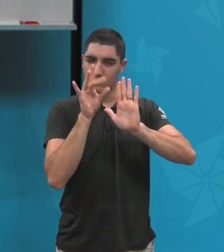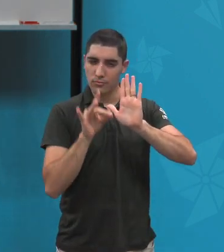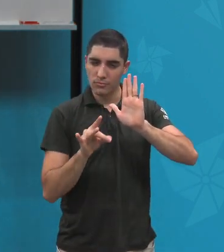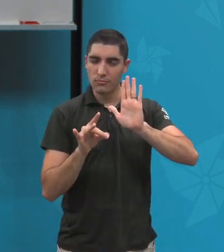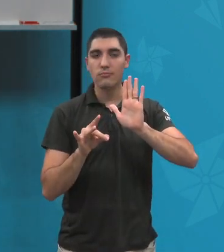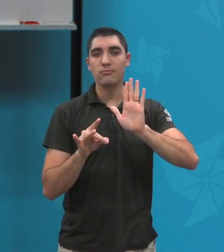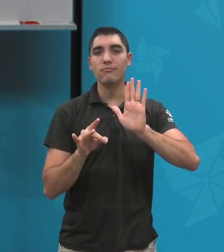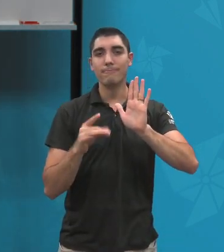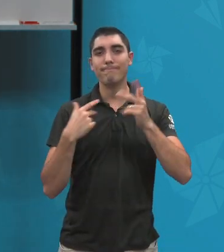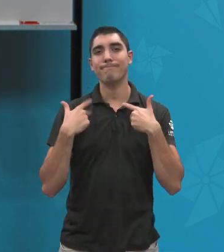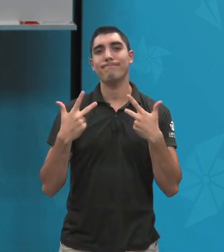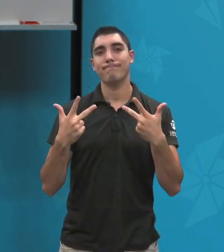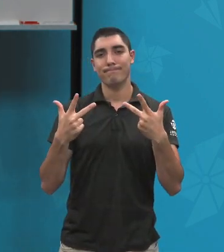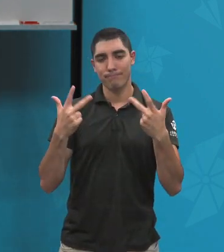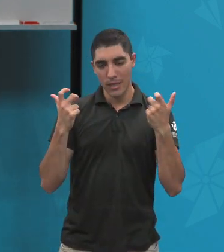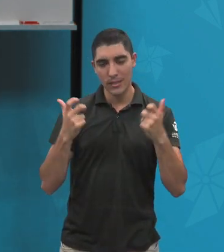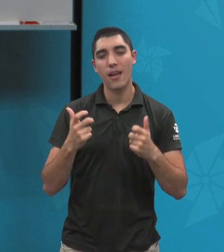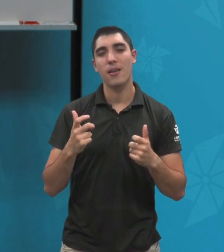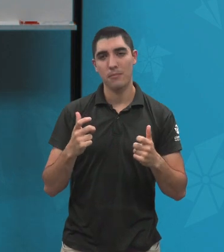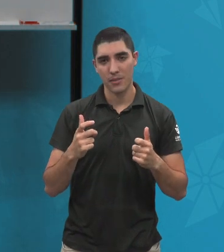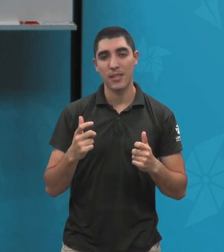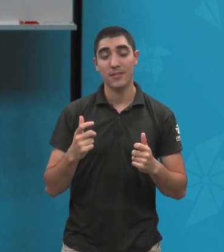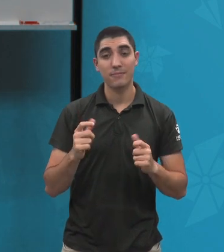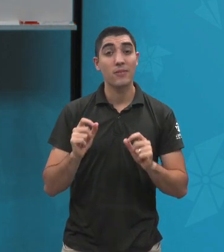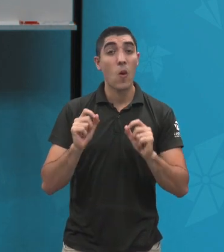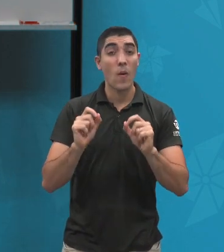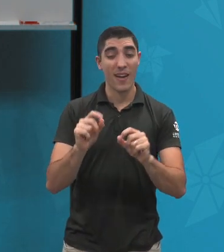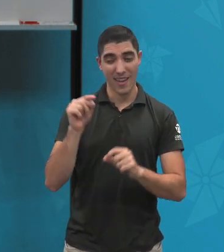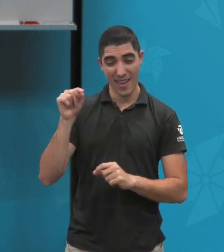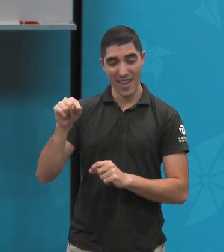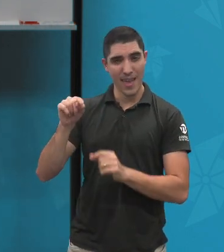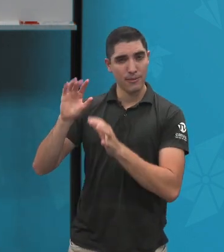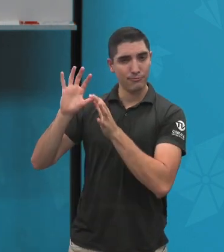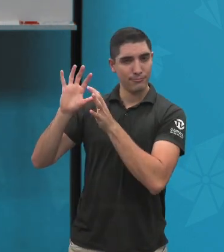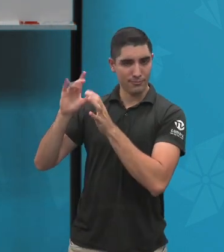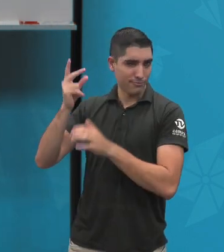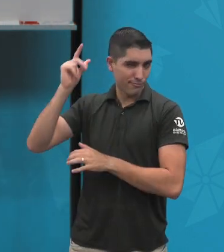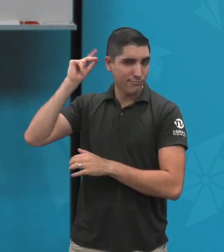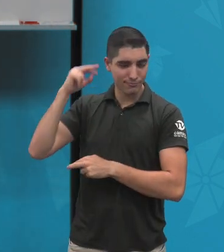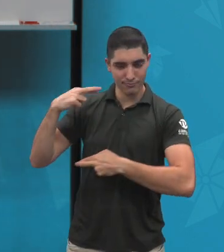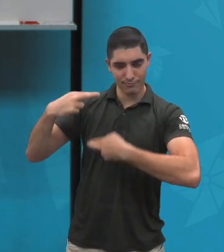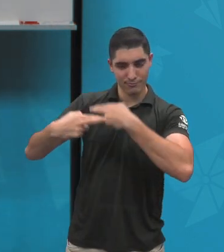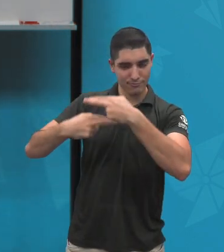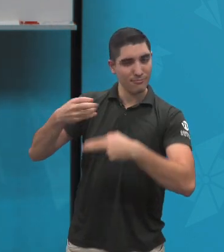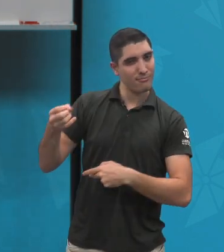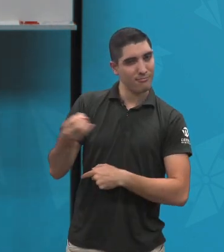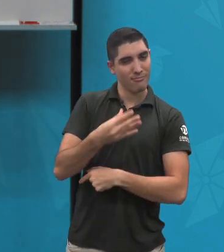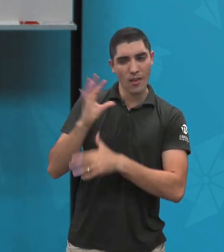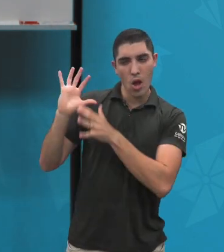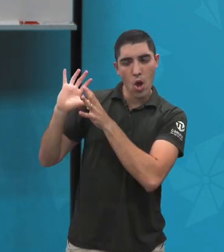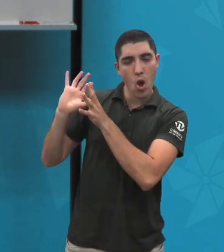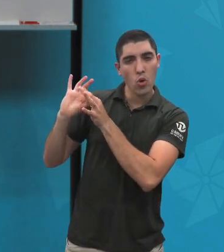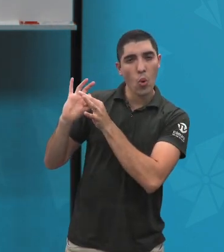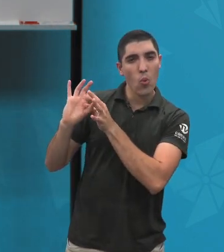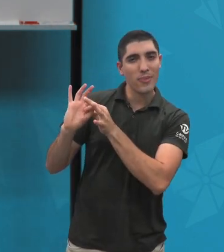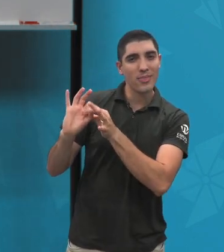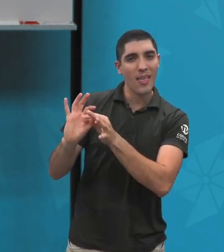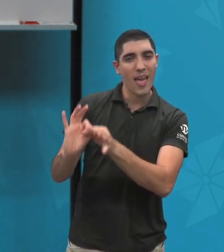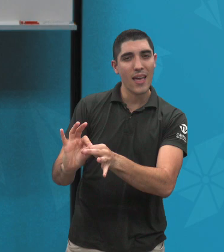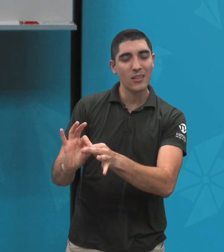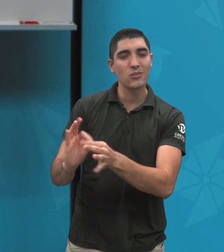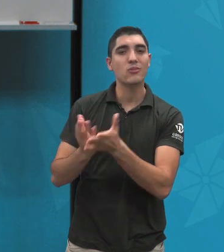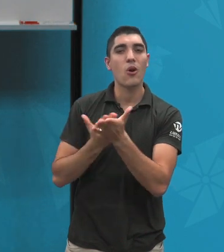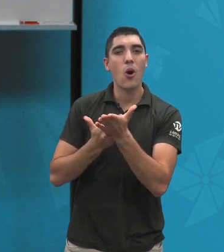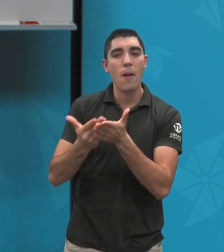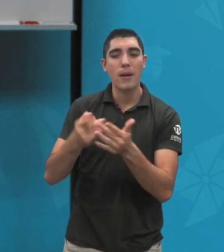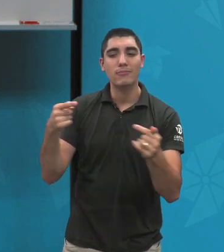perceber como as características contextuais de uma época, elas acabam sendo deixadas nos textos.